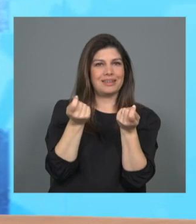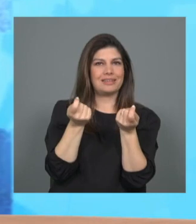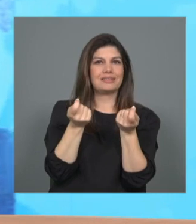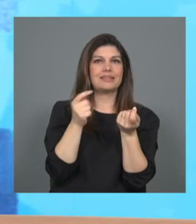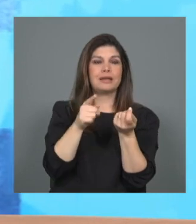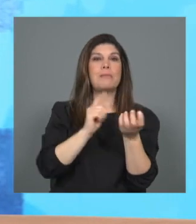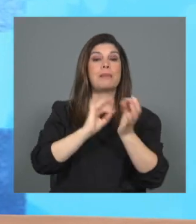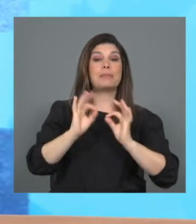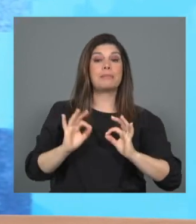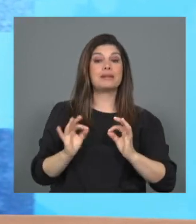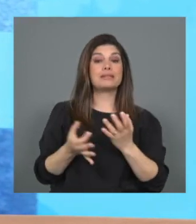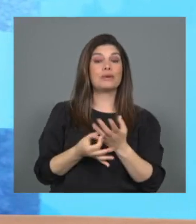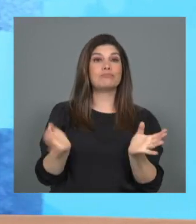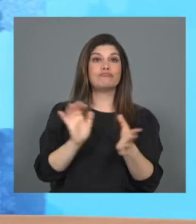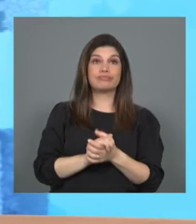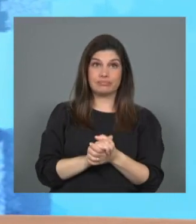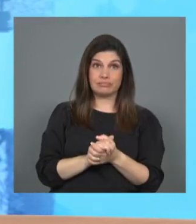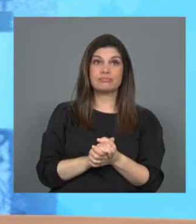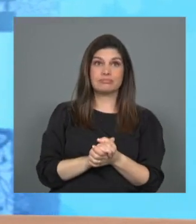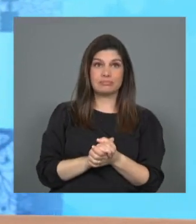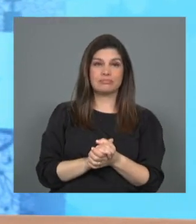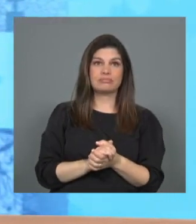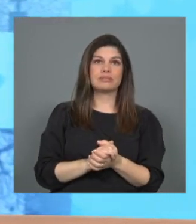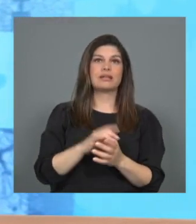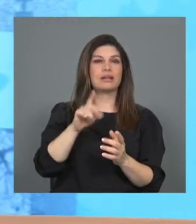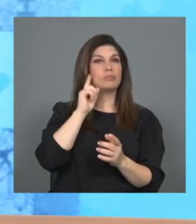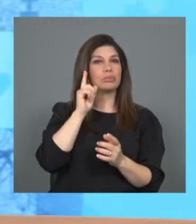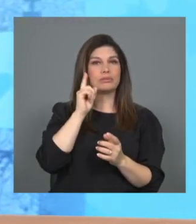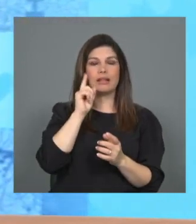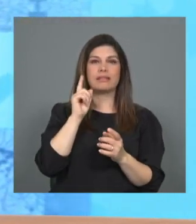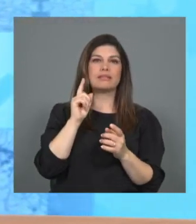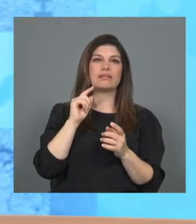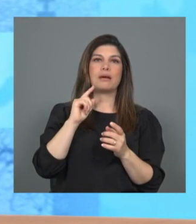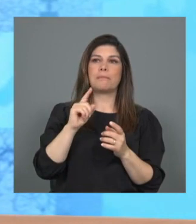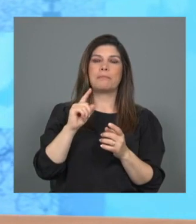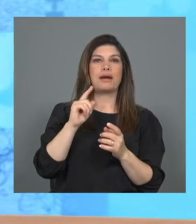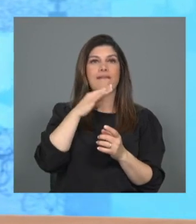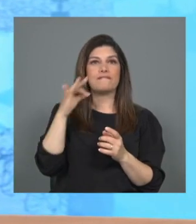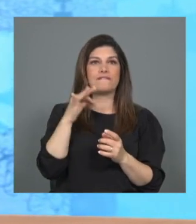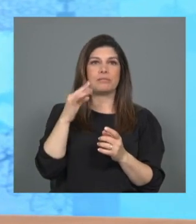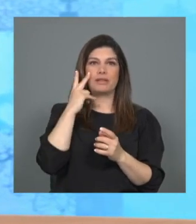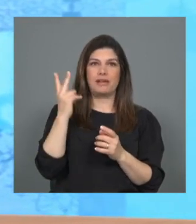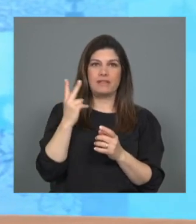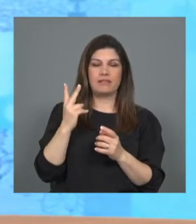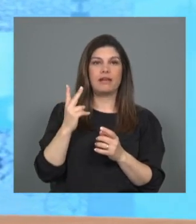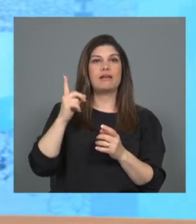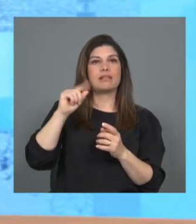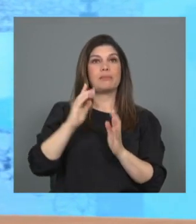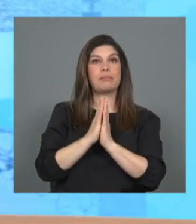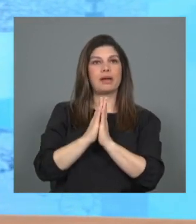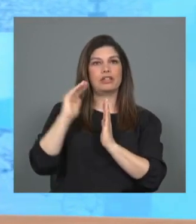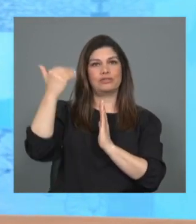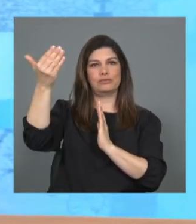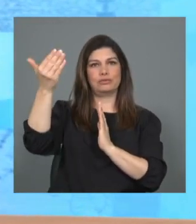para o matrimónio, que é uma pedra de toque para a vida familiar, para o futuro da Igreja, e o Papa fez um foco muito